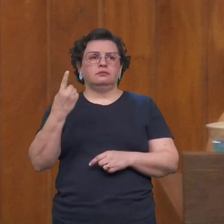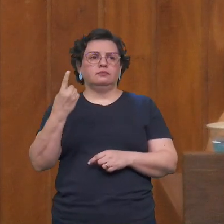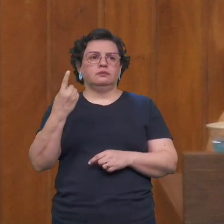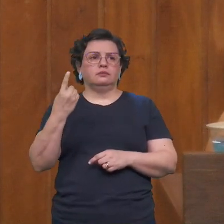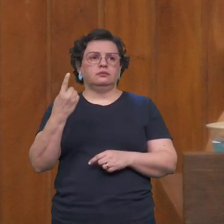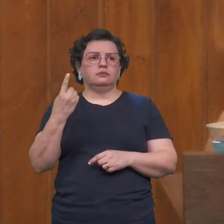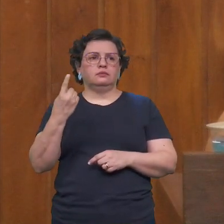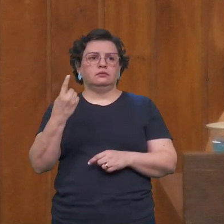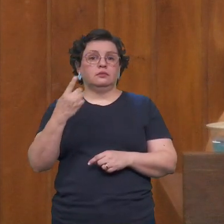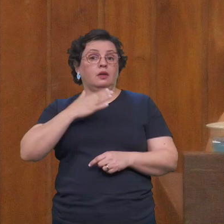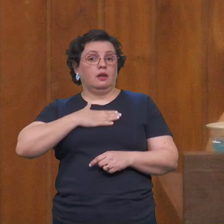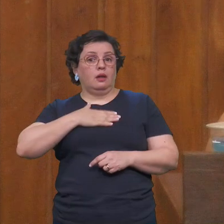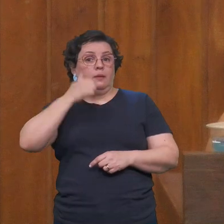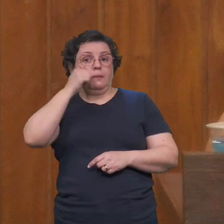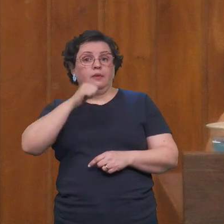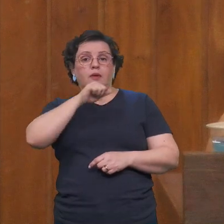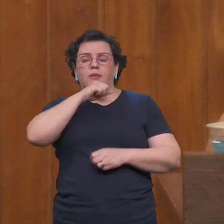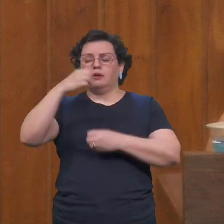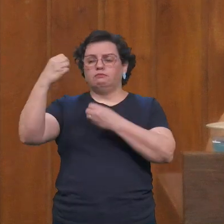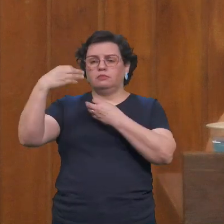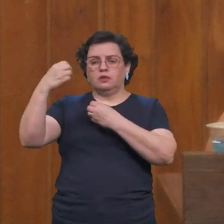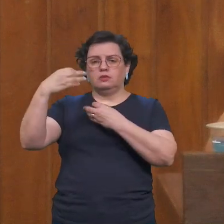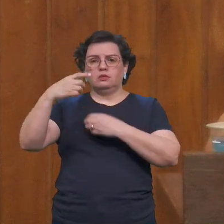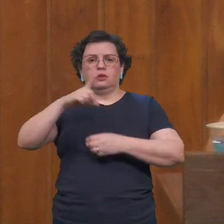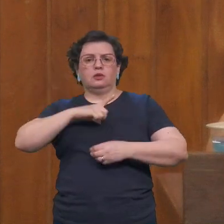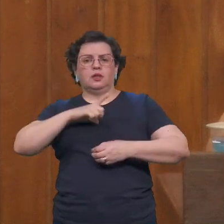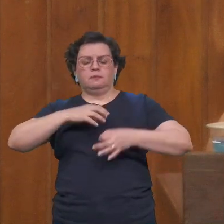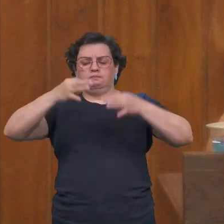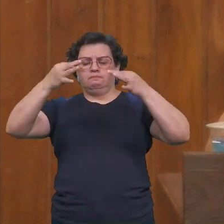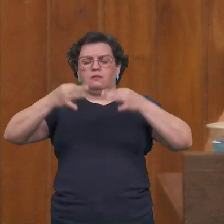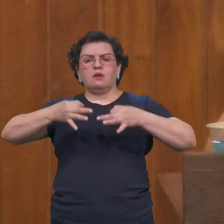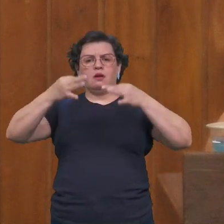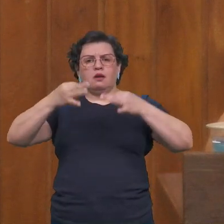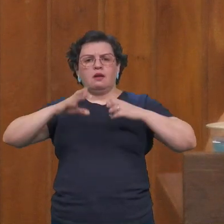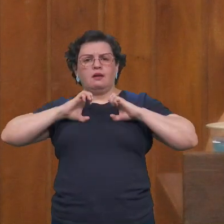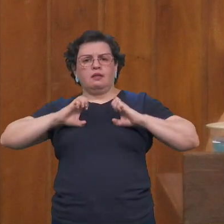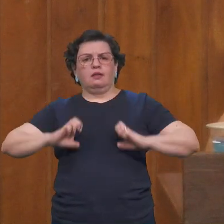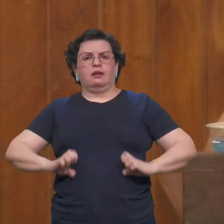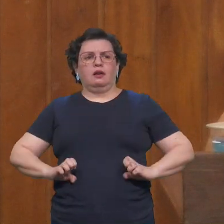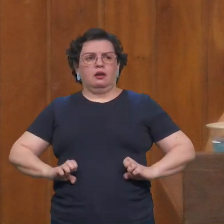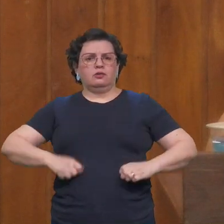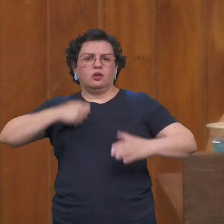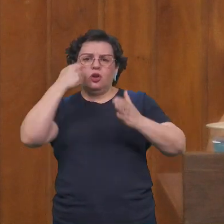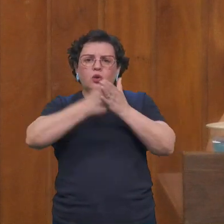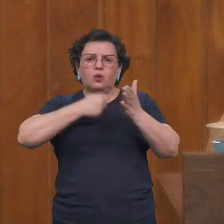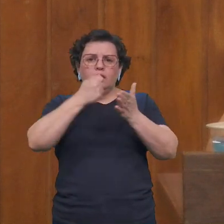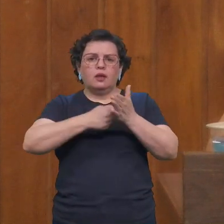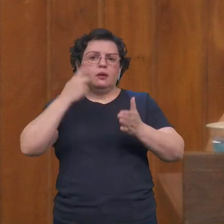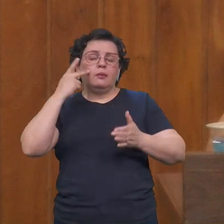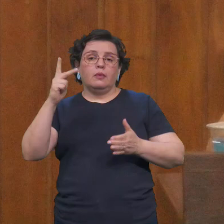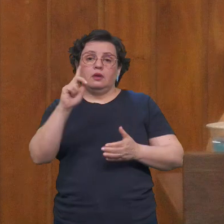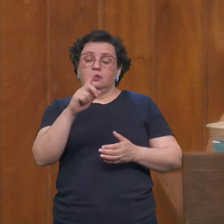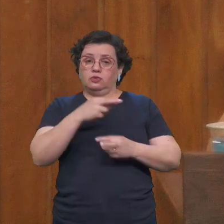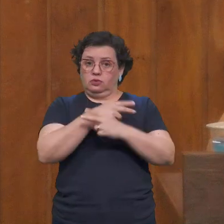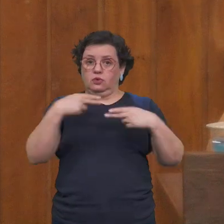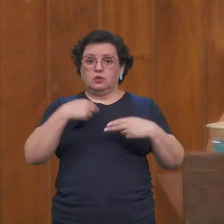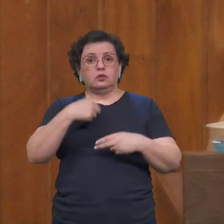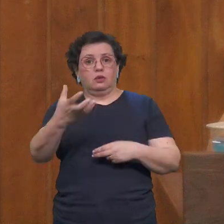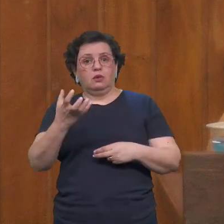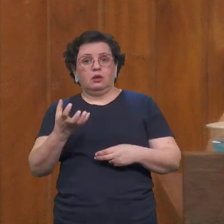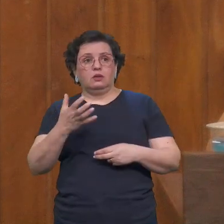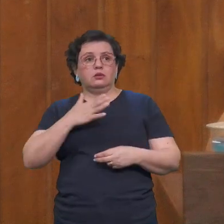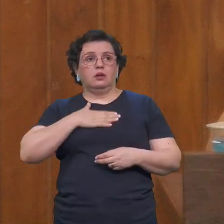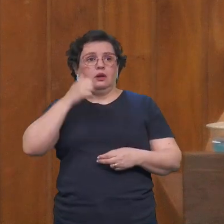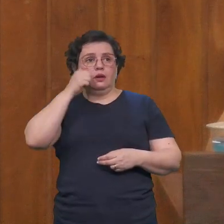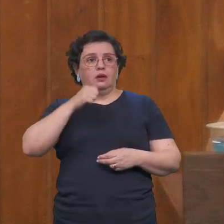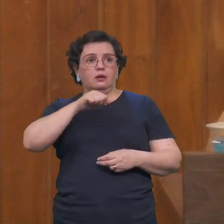E ela me ensinou a ter caráter, ética e lutar pelos meus ideais. A minha